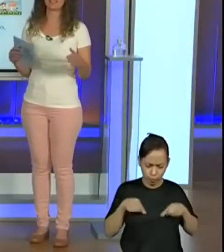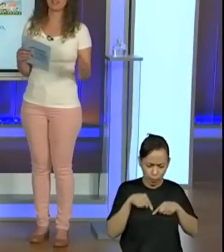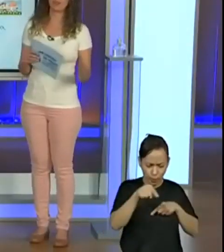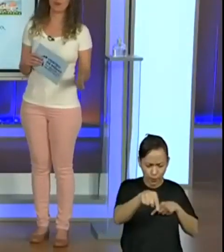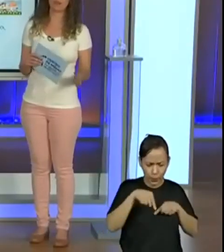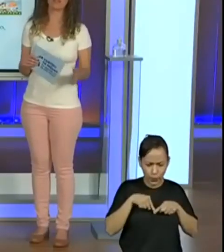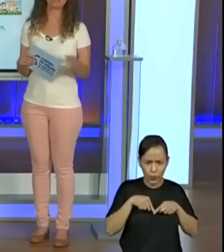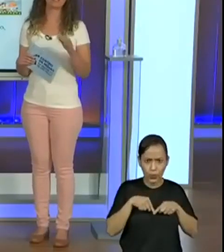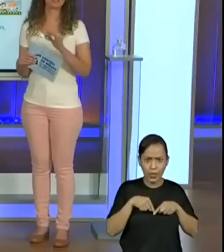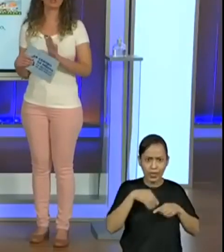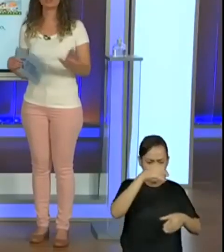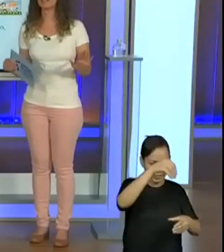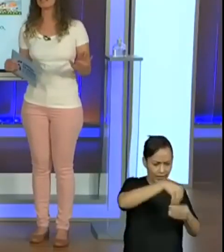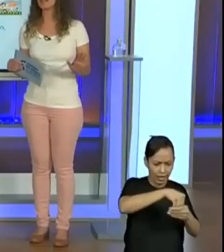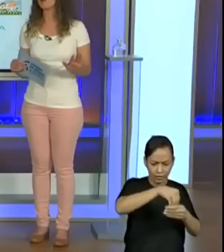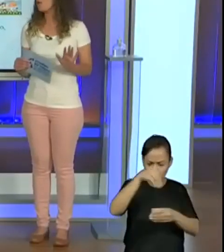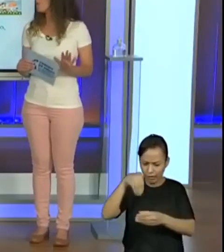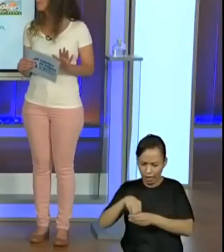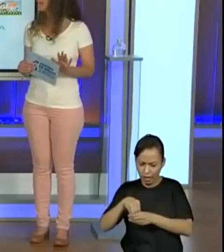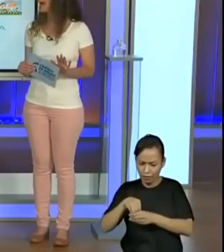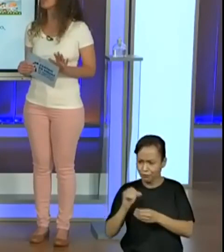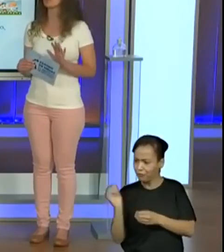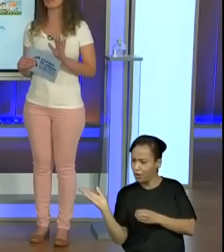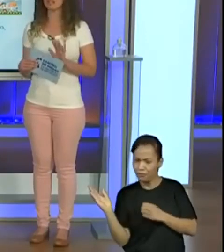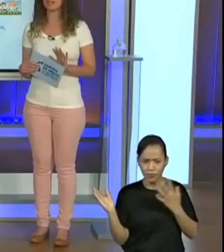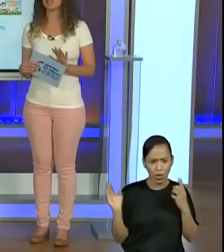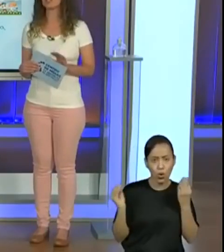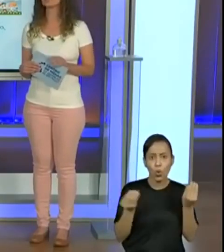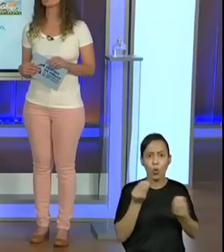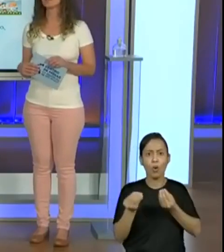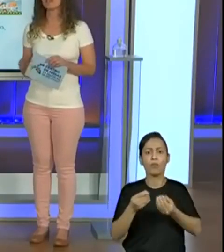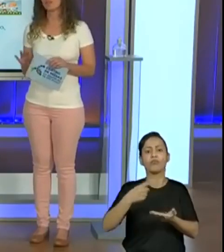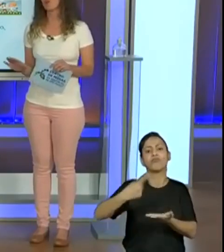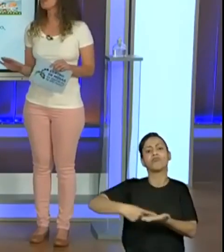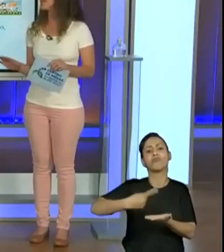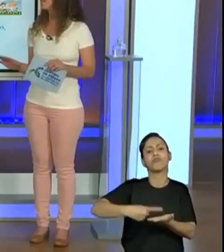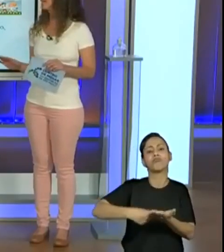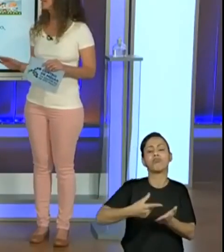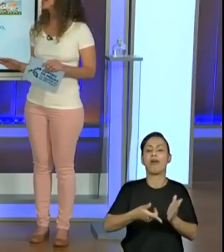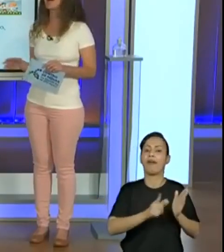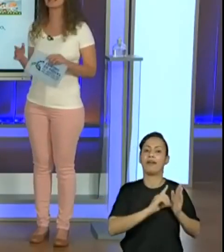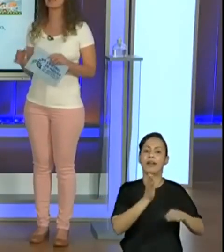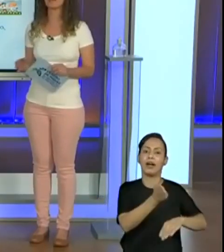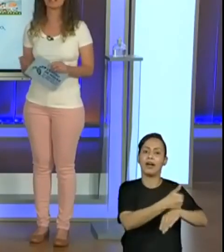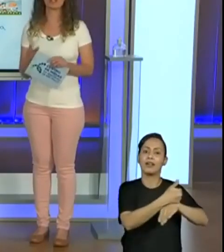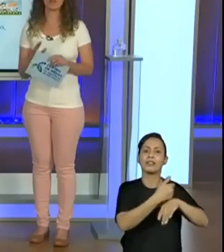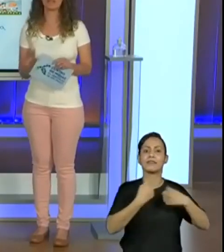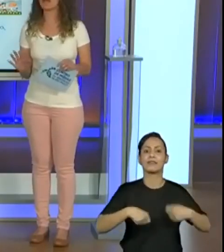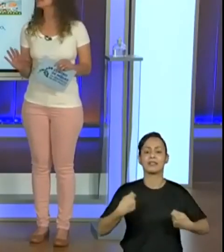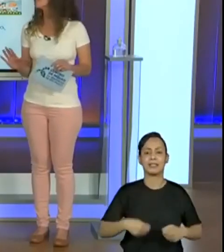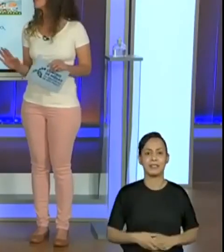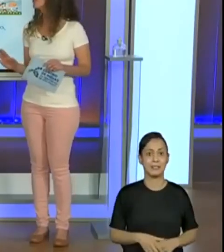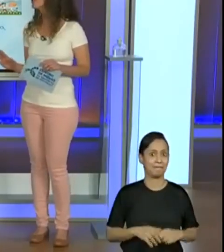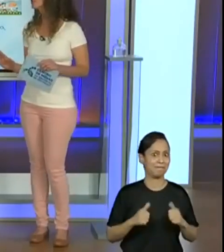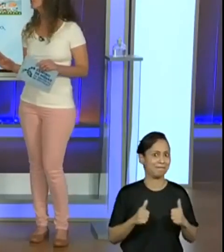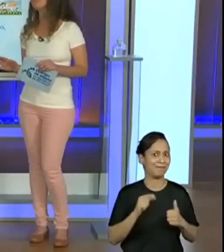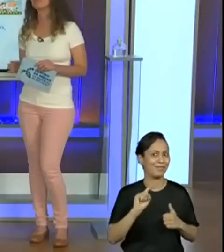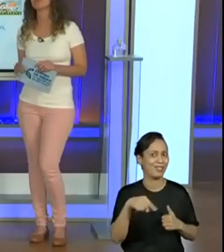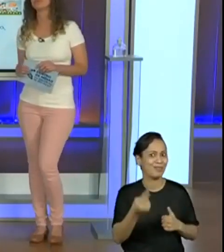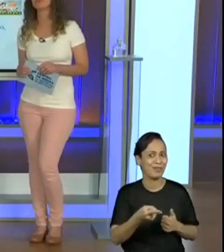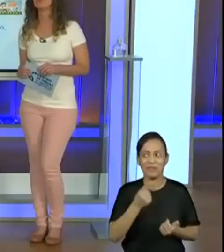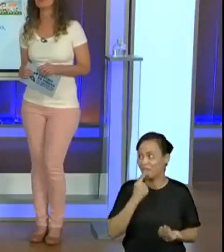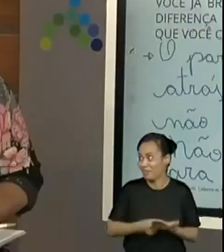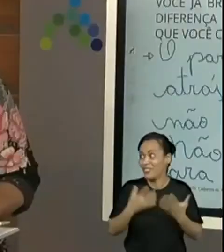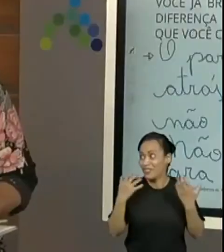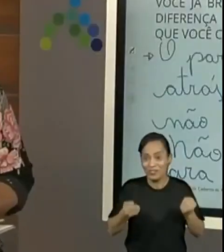da linha, se não pode correr, tudo tem que estar combinado antes de começar a brincadeira. Aí depois é só brincar e se divertir.